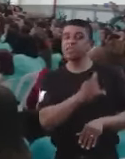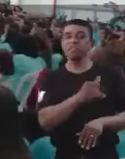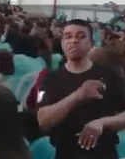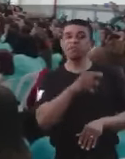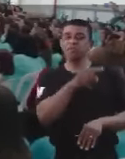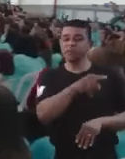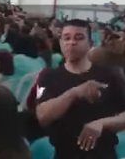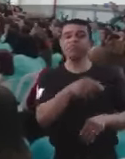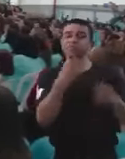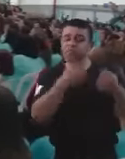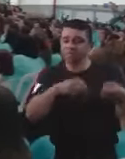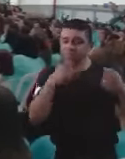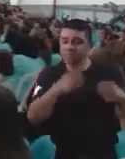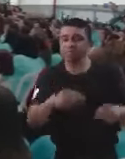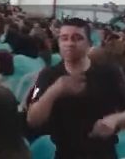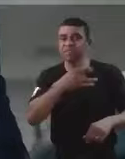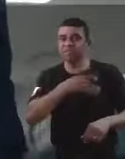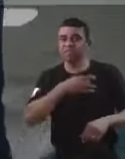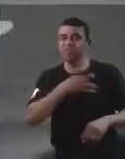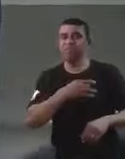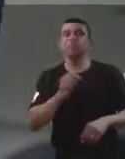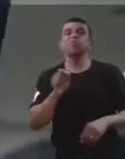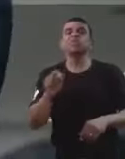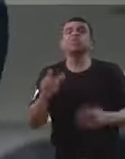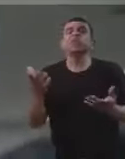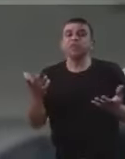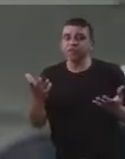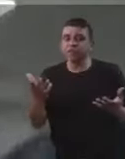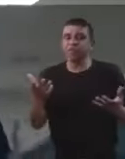aquele que depois de matar tem